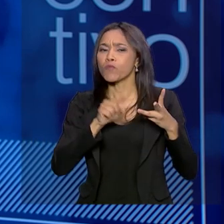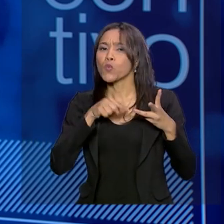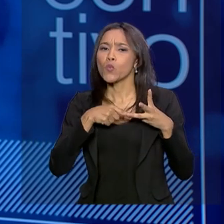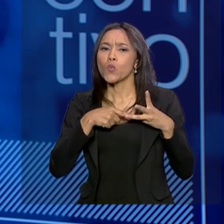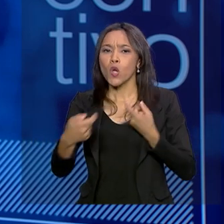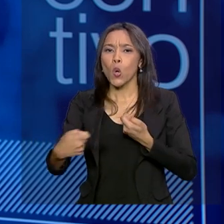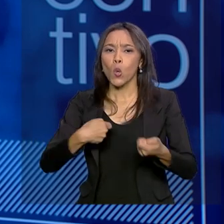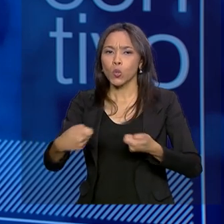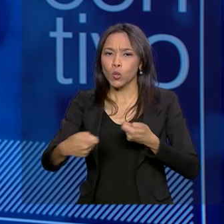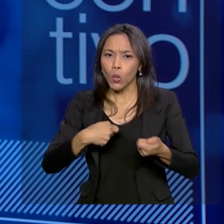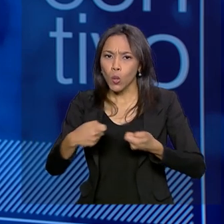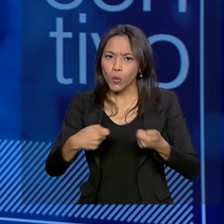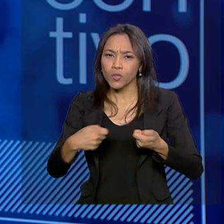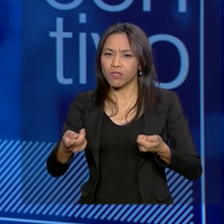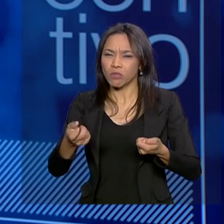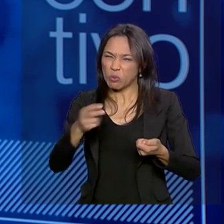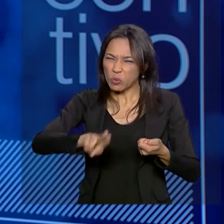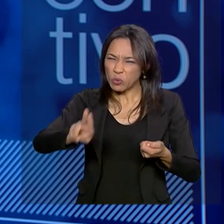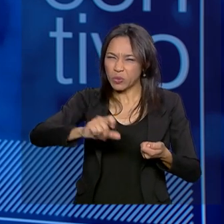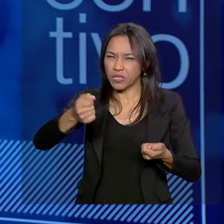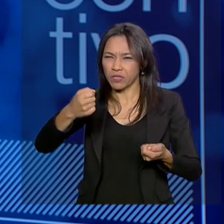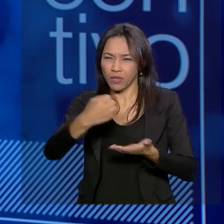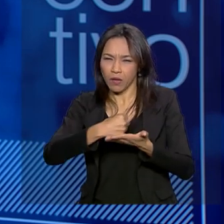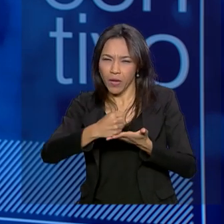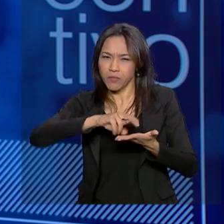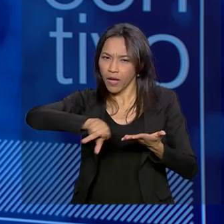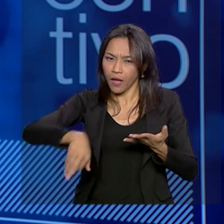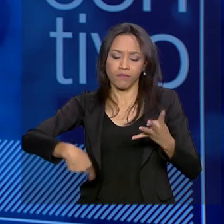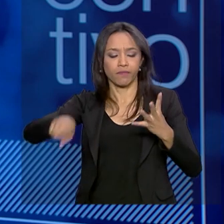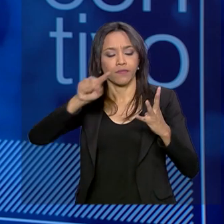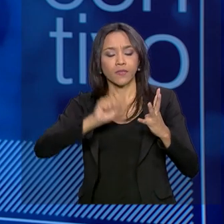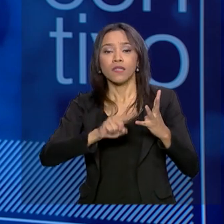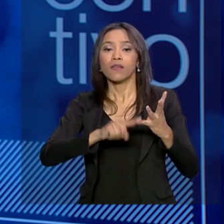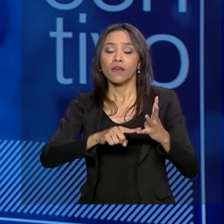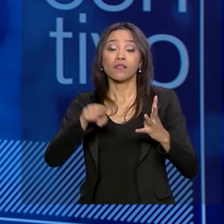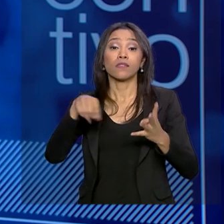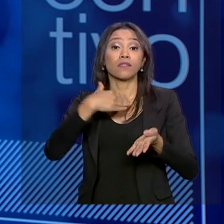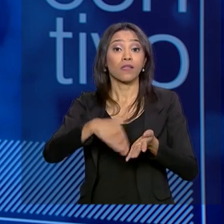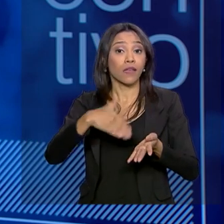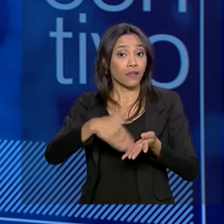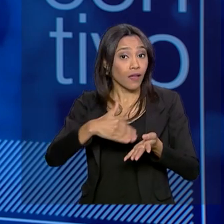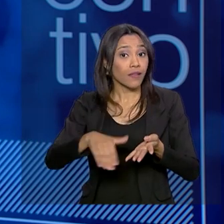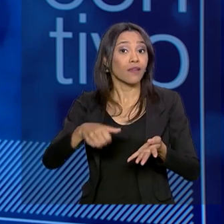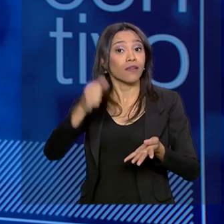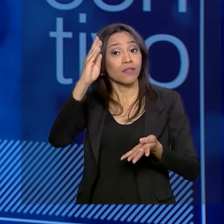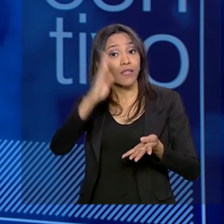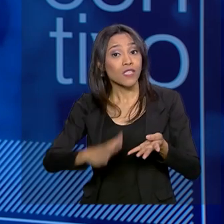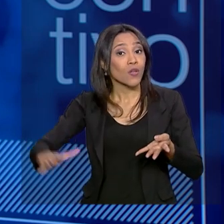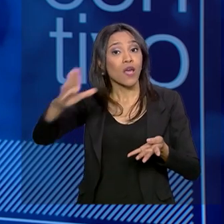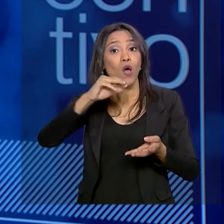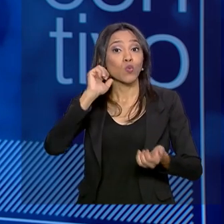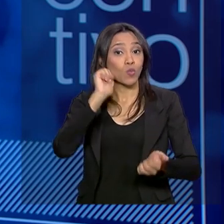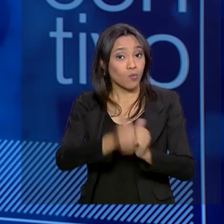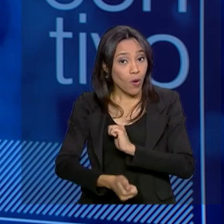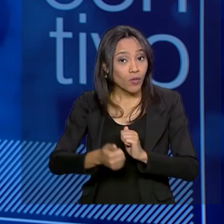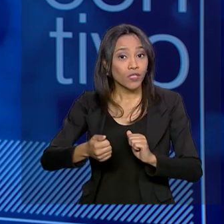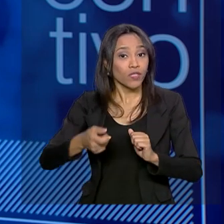controle de dopagem e a 4ª secretaria, exatamente a Secretaria Nacional do Futebol e Direitos do Torcedor.